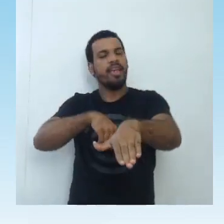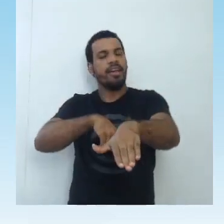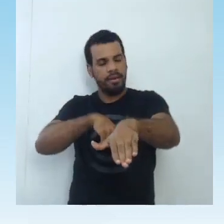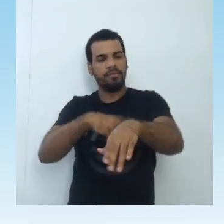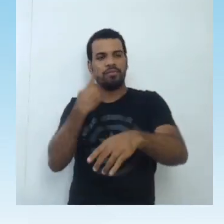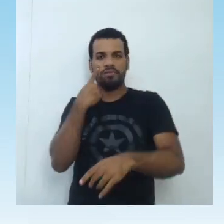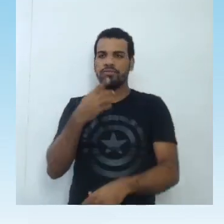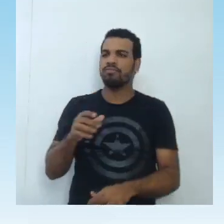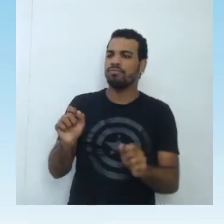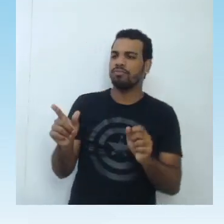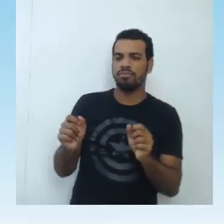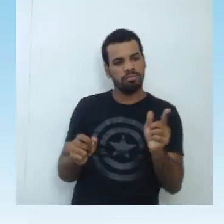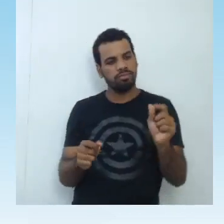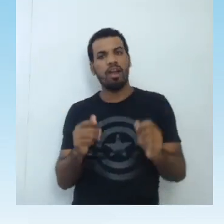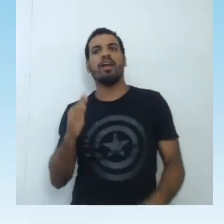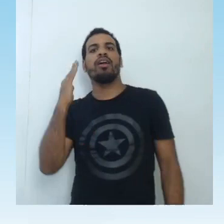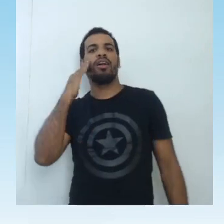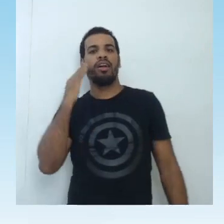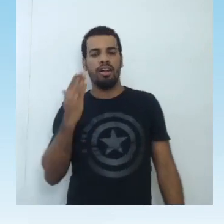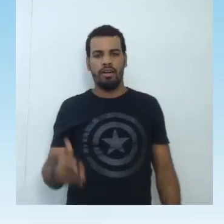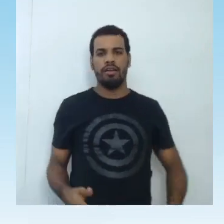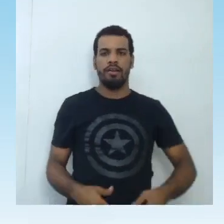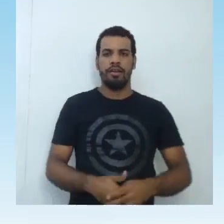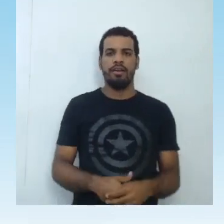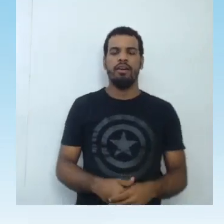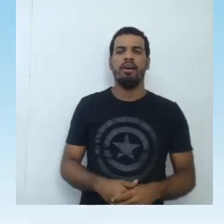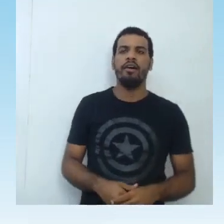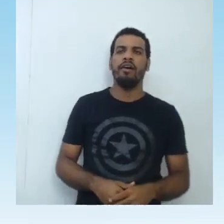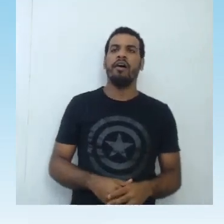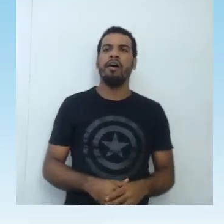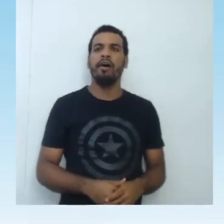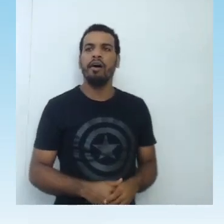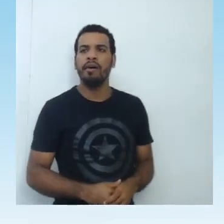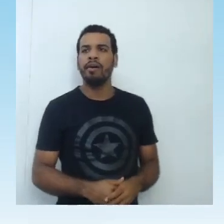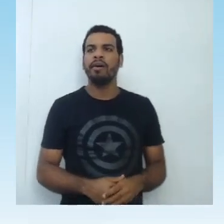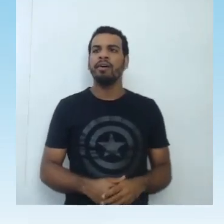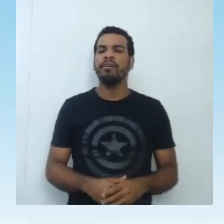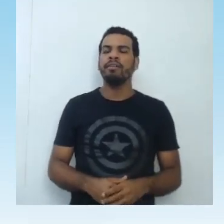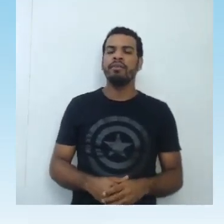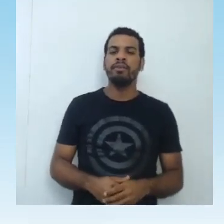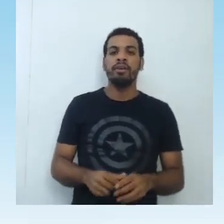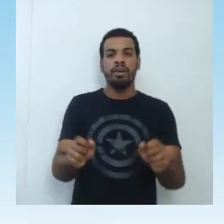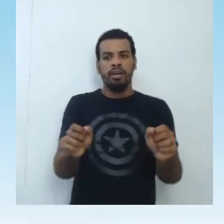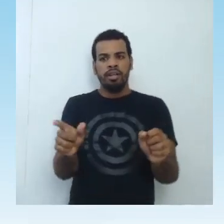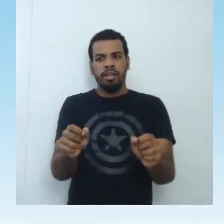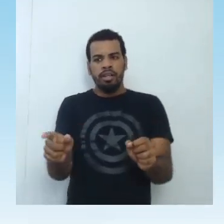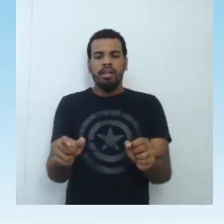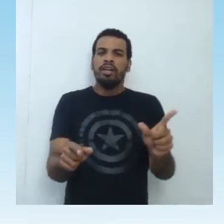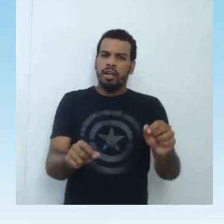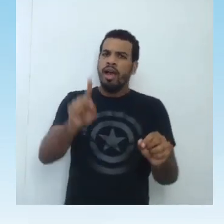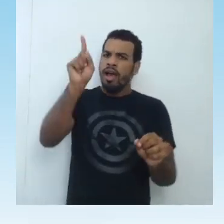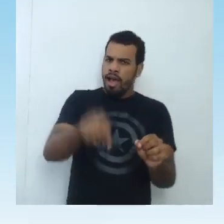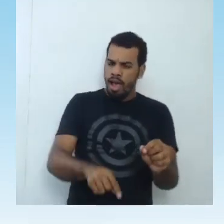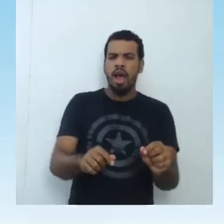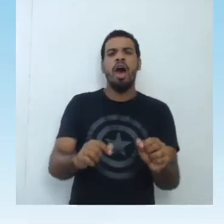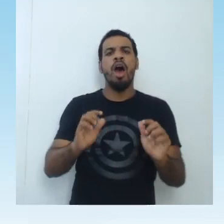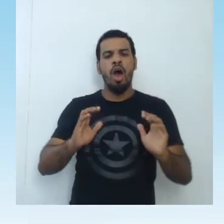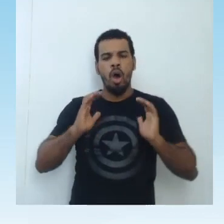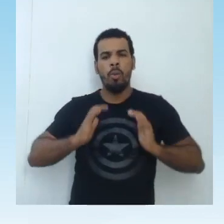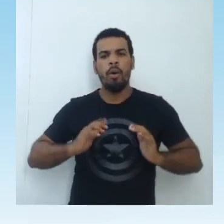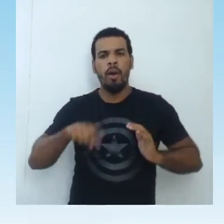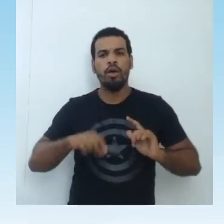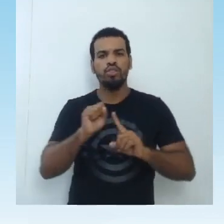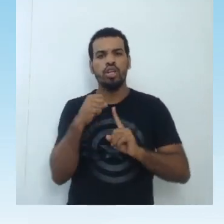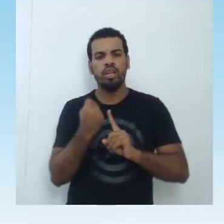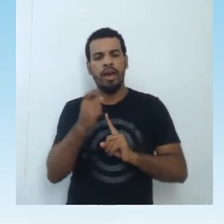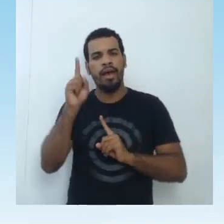se orientar. Então a gente tem um exemplo aí bem básico da ação social. Então a seta, ela é uma ação social, visto